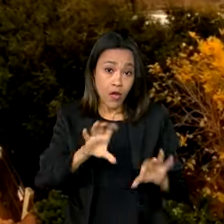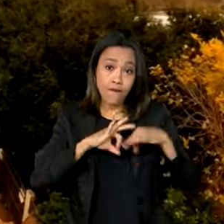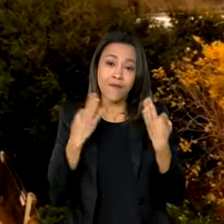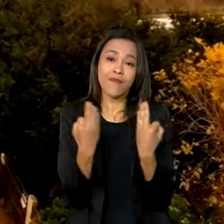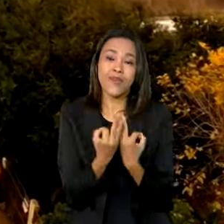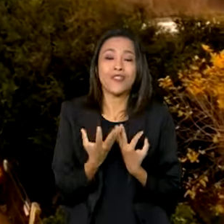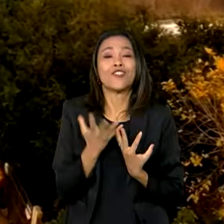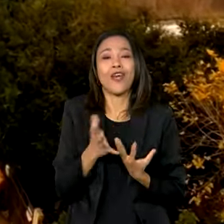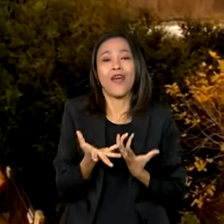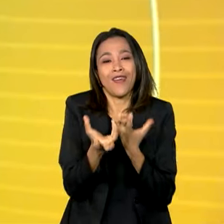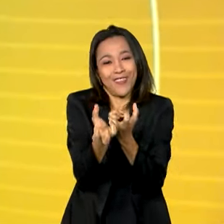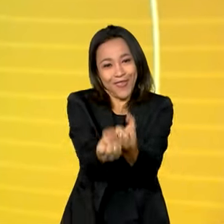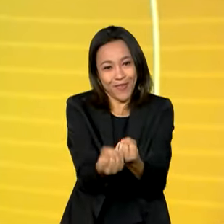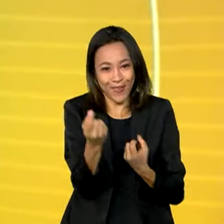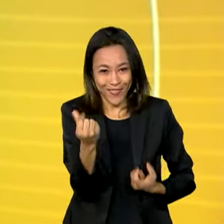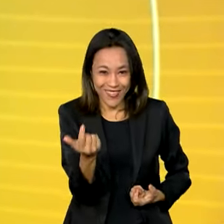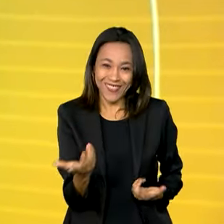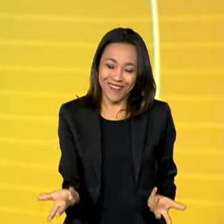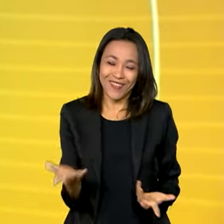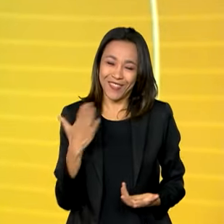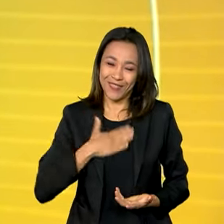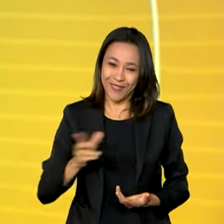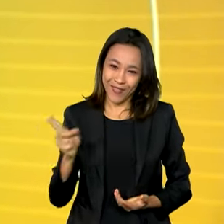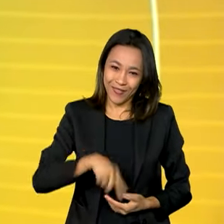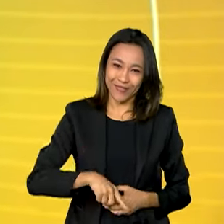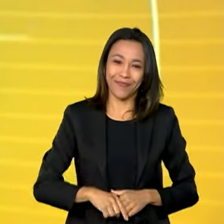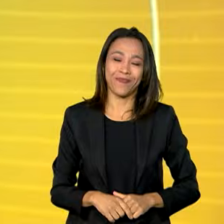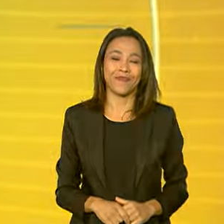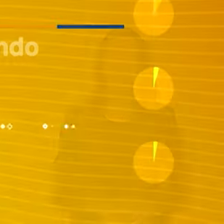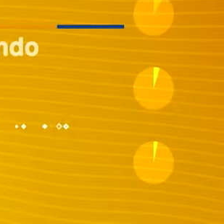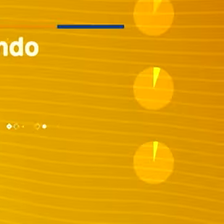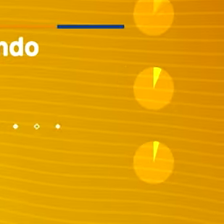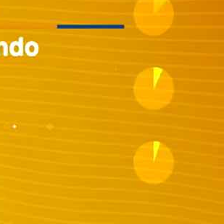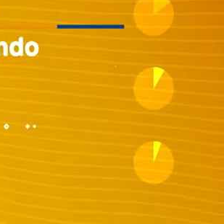famílias receberam o benefício. A gente volta já já.